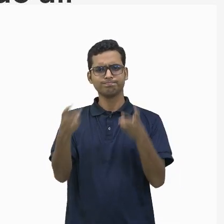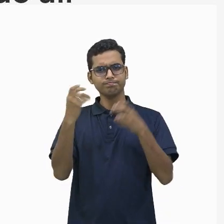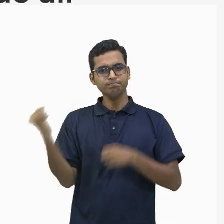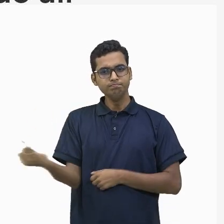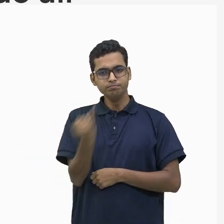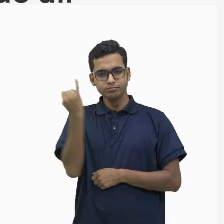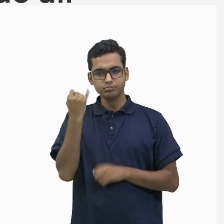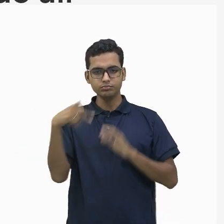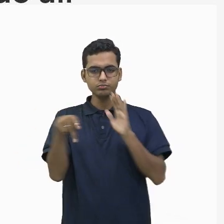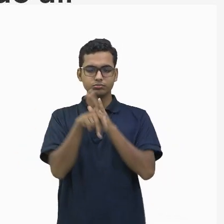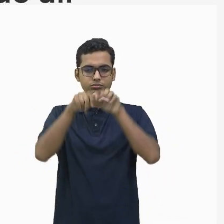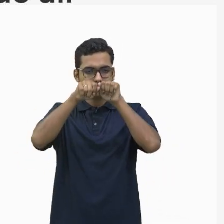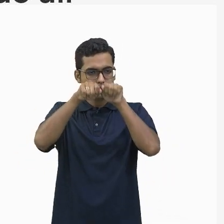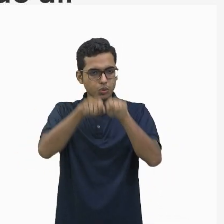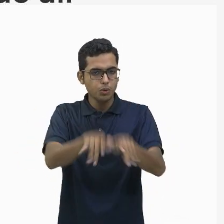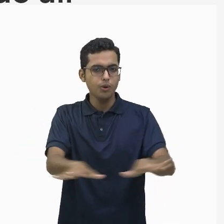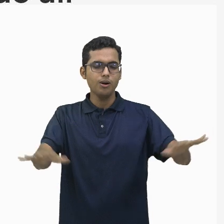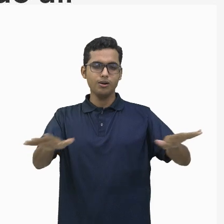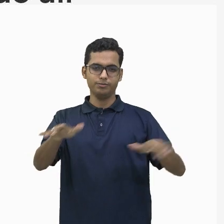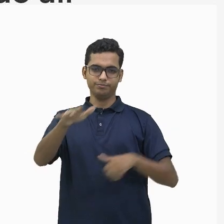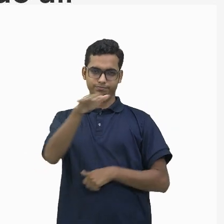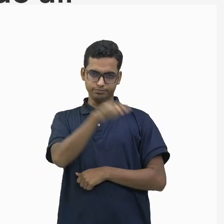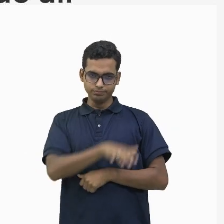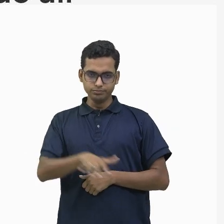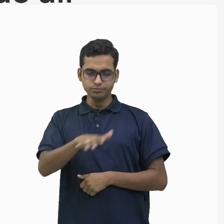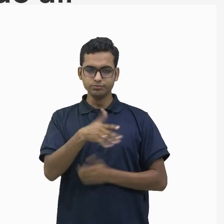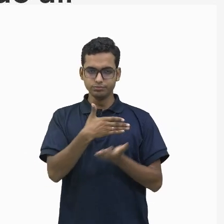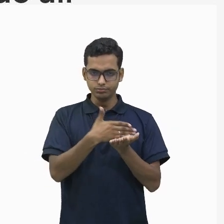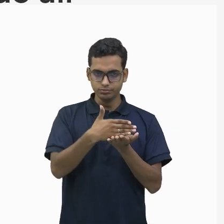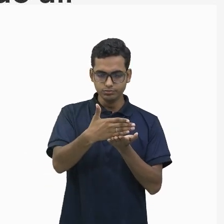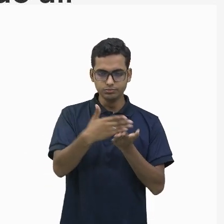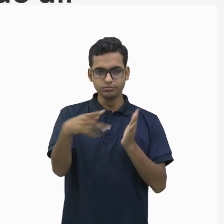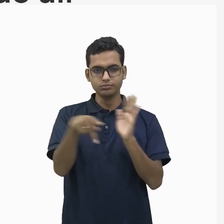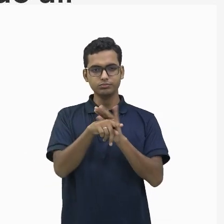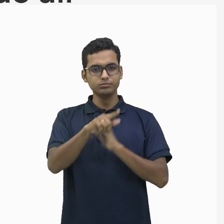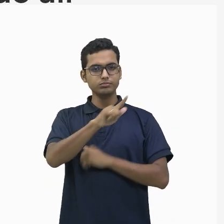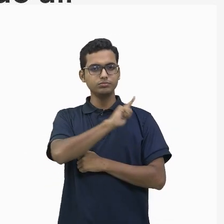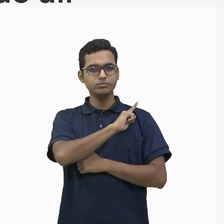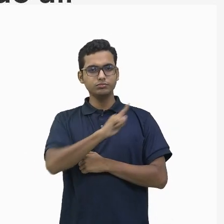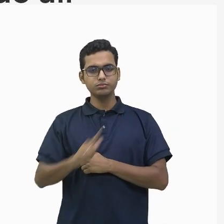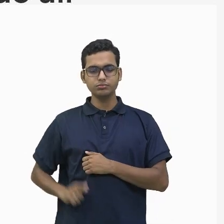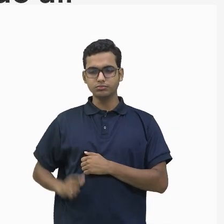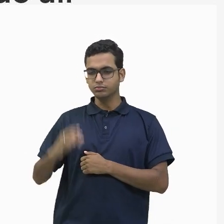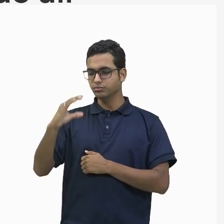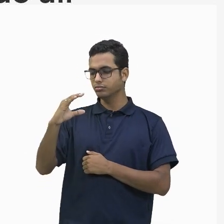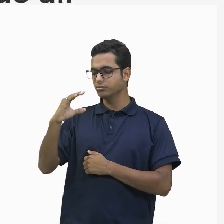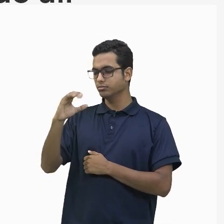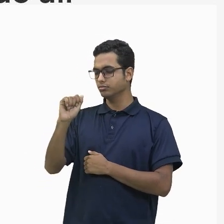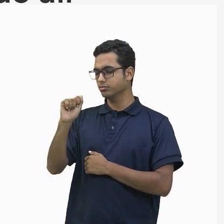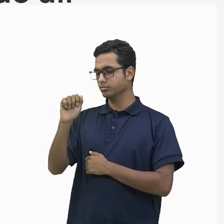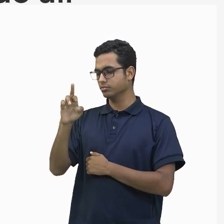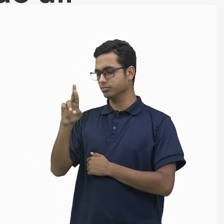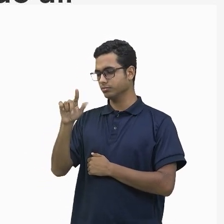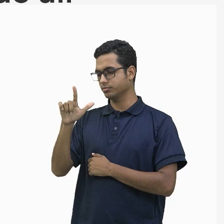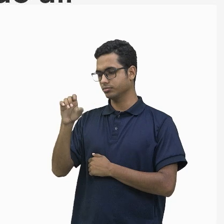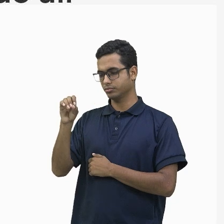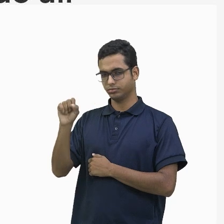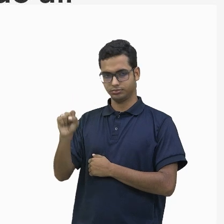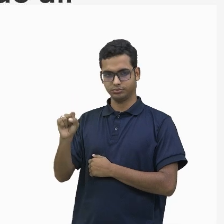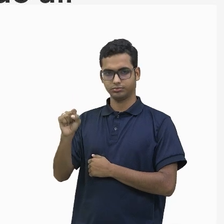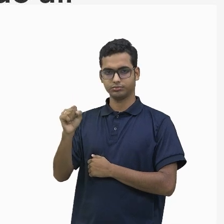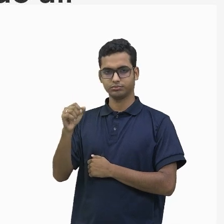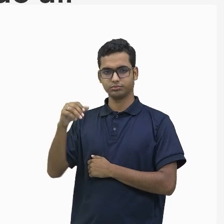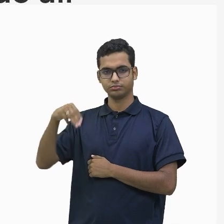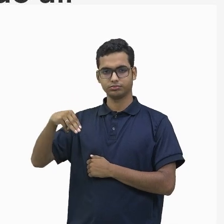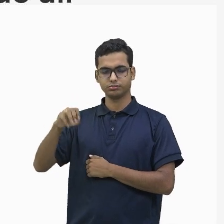dessa expansão, então, a partir ali do início, então, do governo de Carlos Magno. Temos, então, agora trago para vocês,